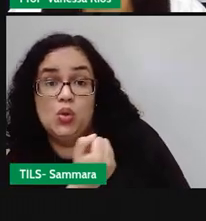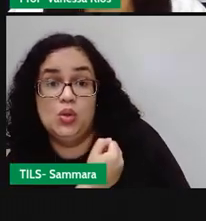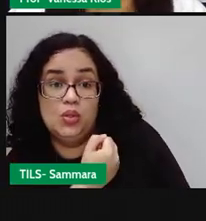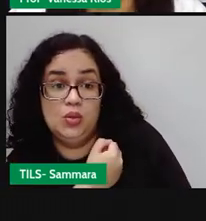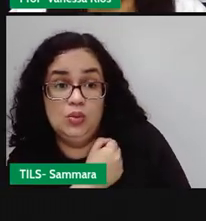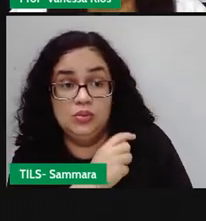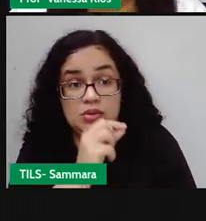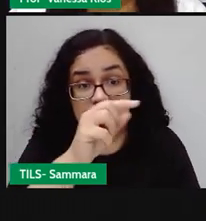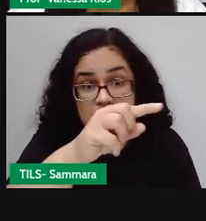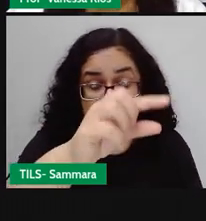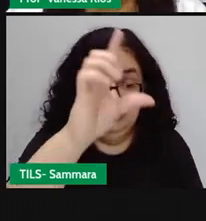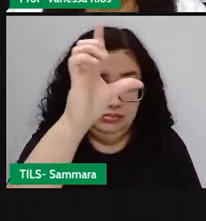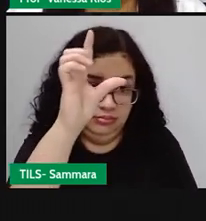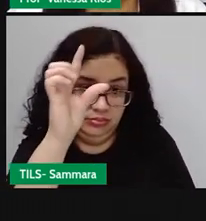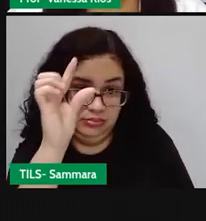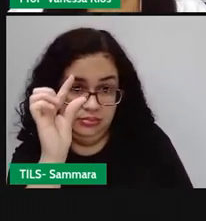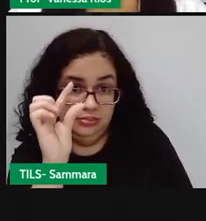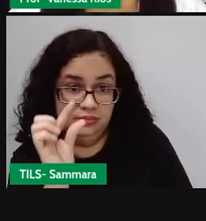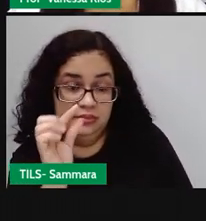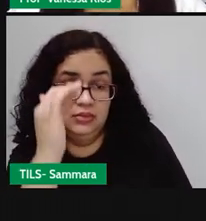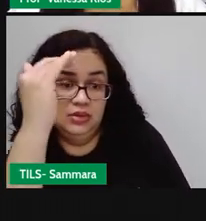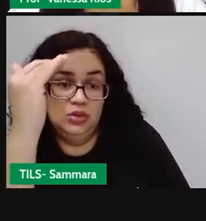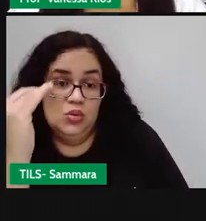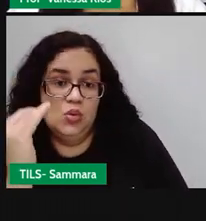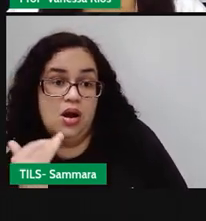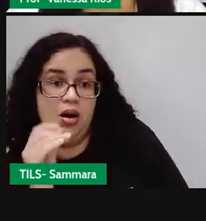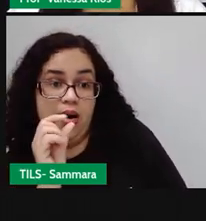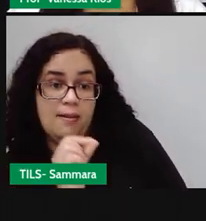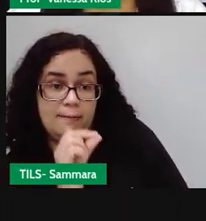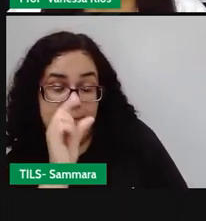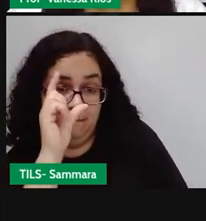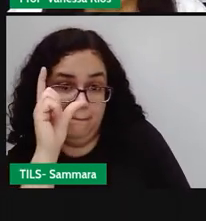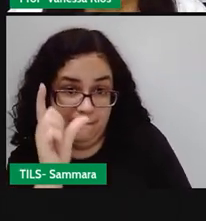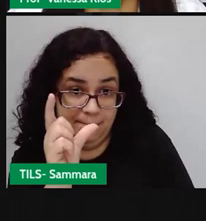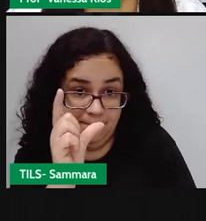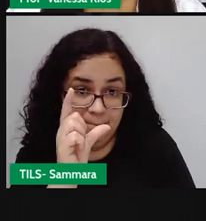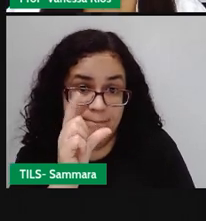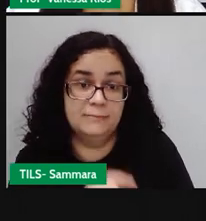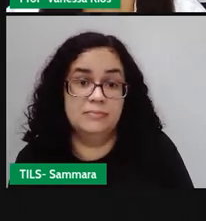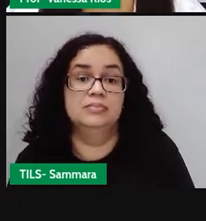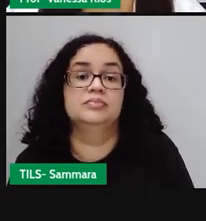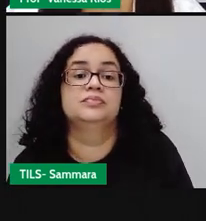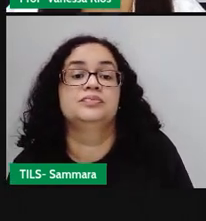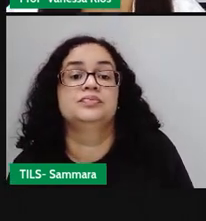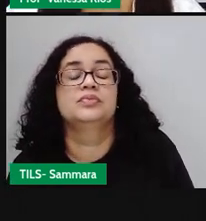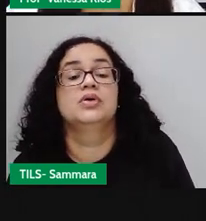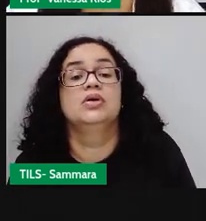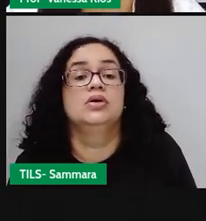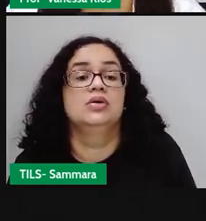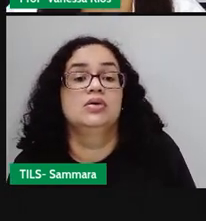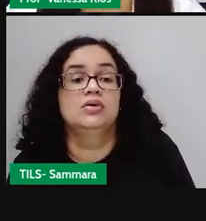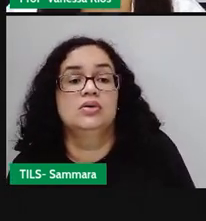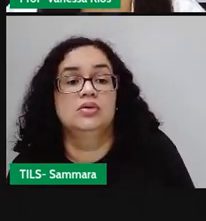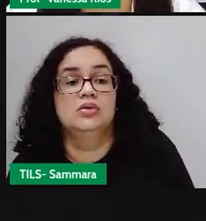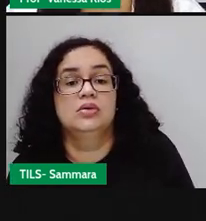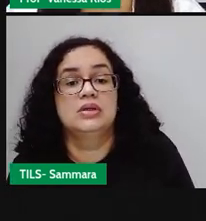cima diminui, enquanto o de baixo aumenta. Observem só aqui,